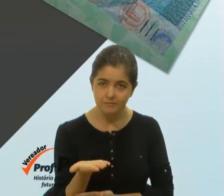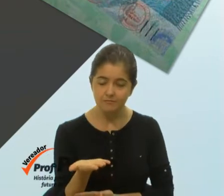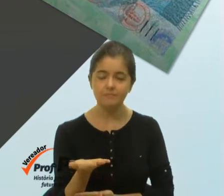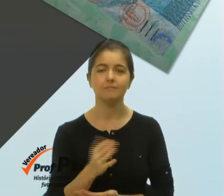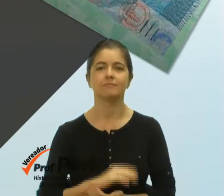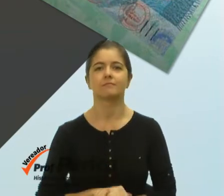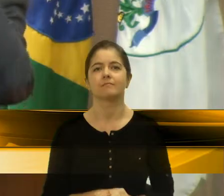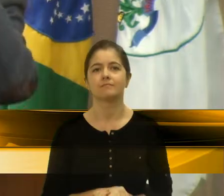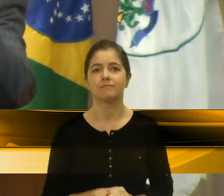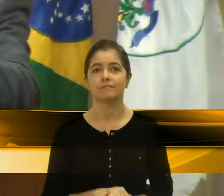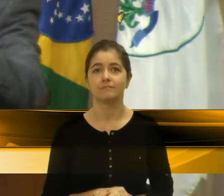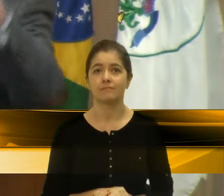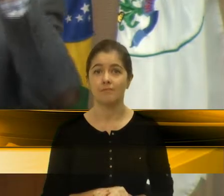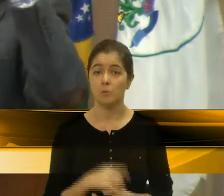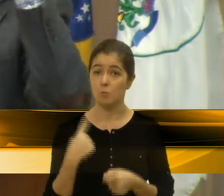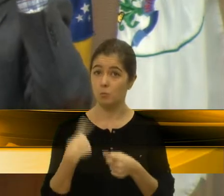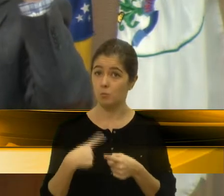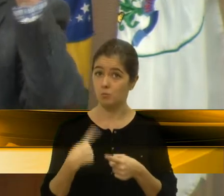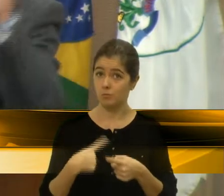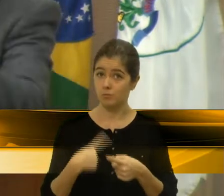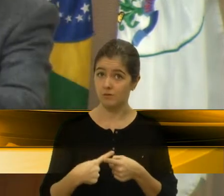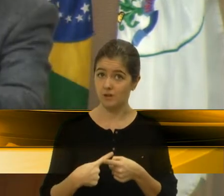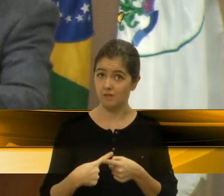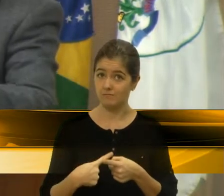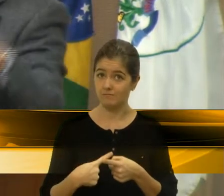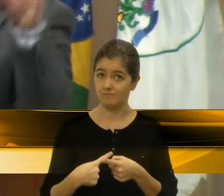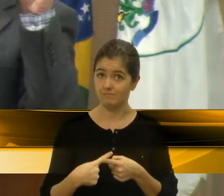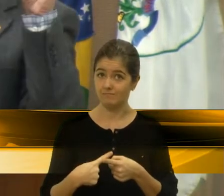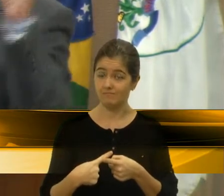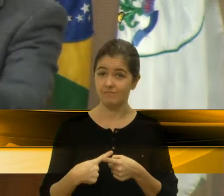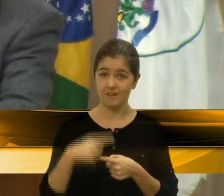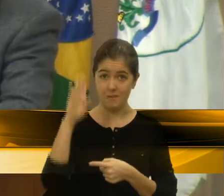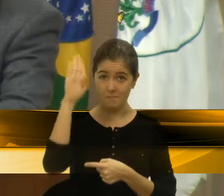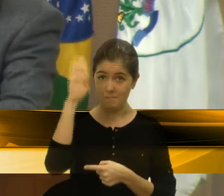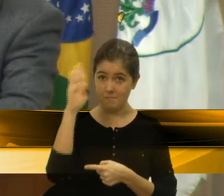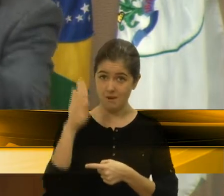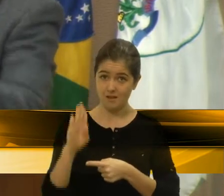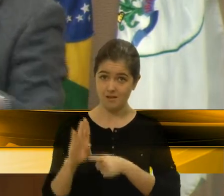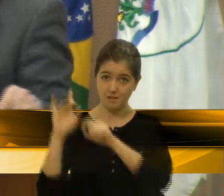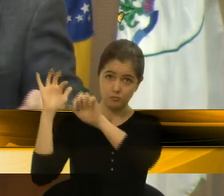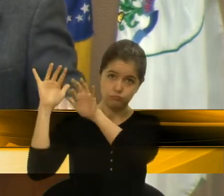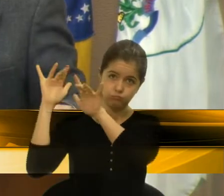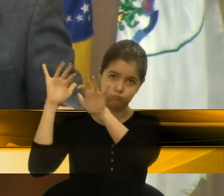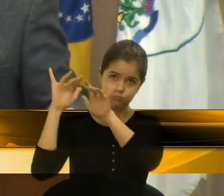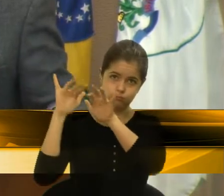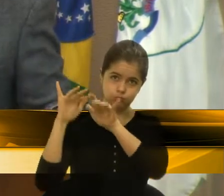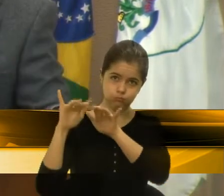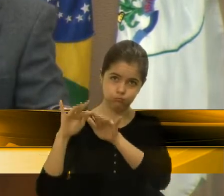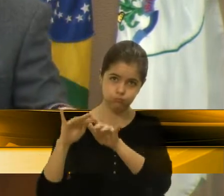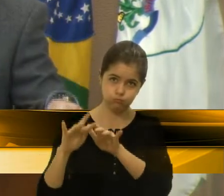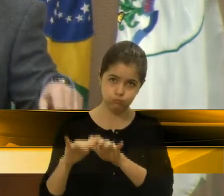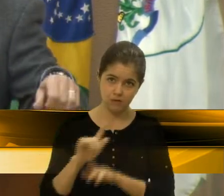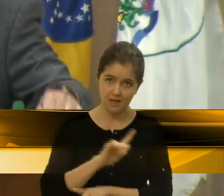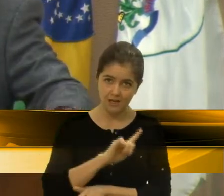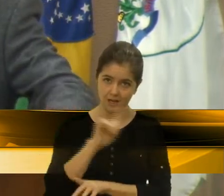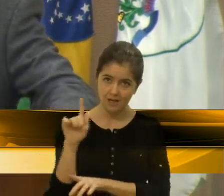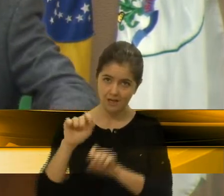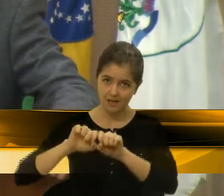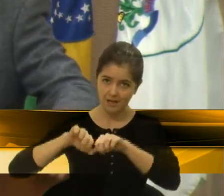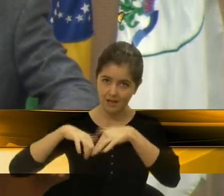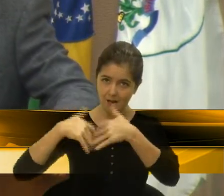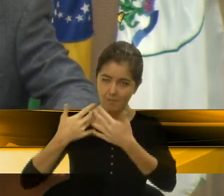Brasil, está lá toda a televisão, toda a imprensa falando de que cidade? De